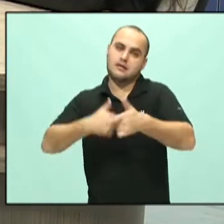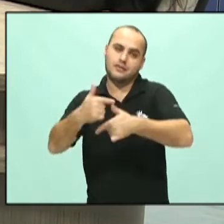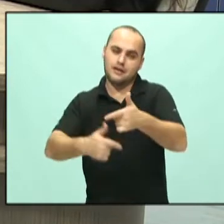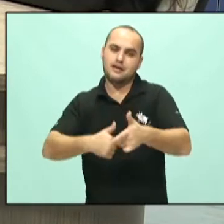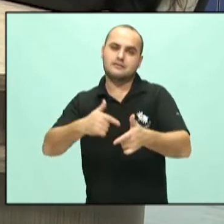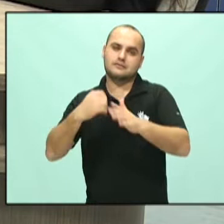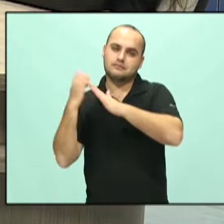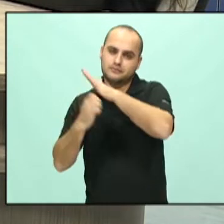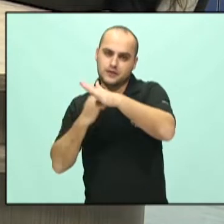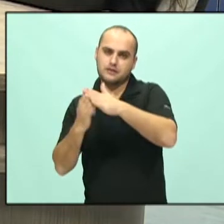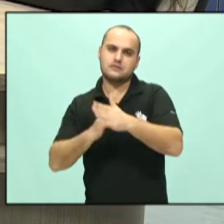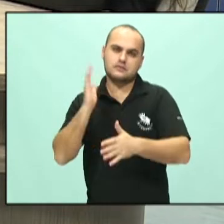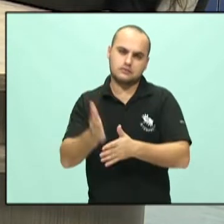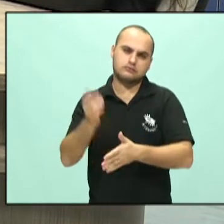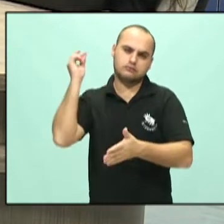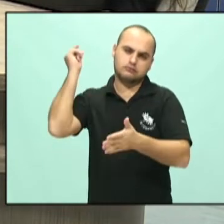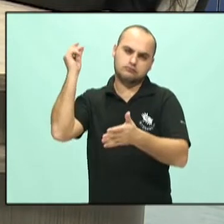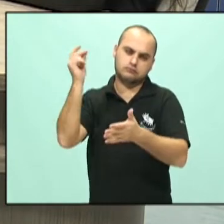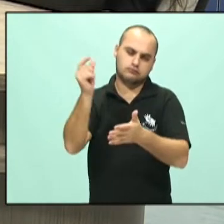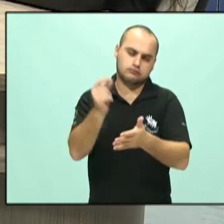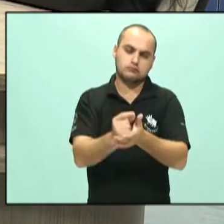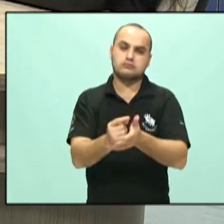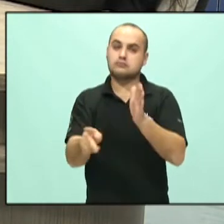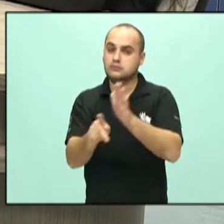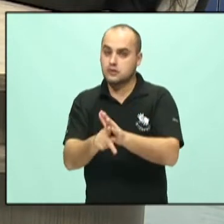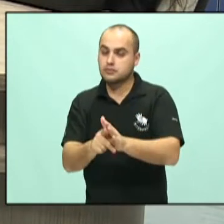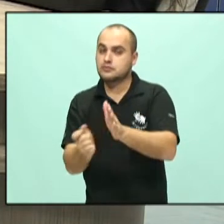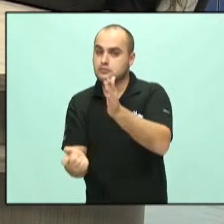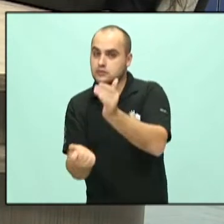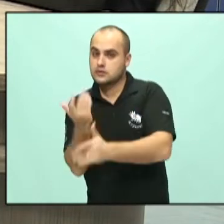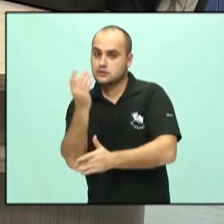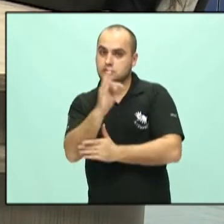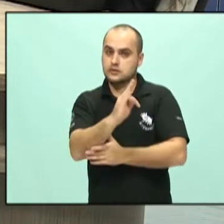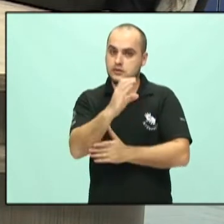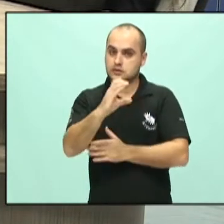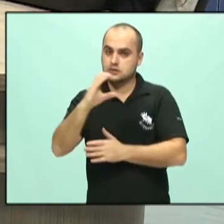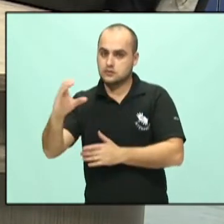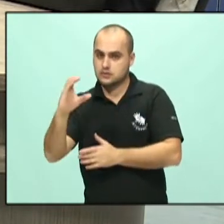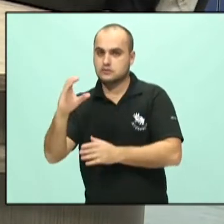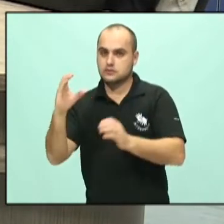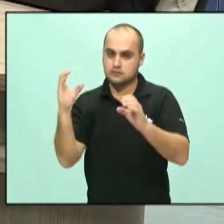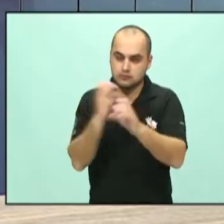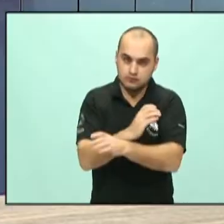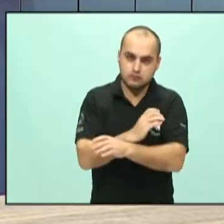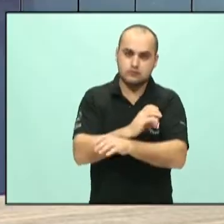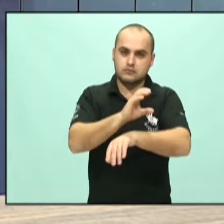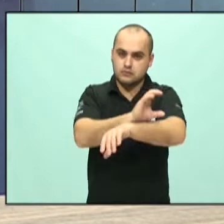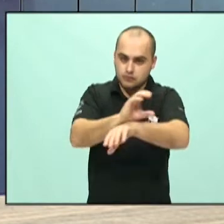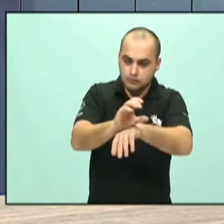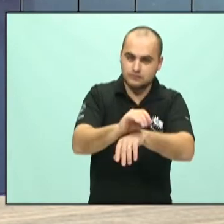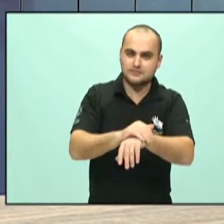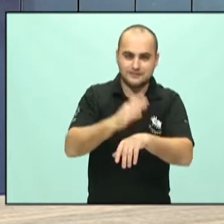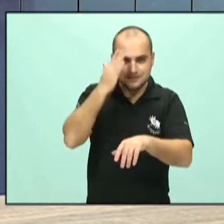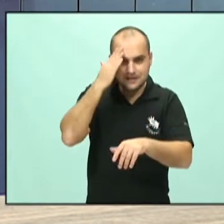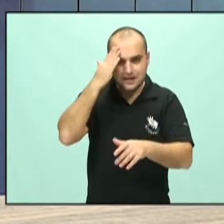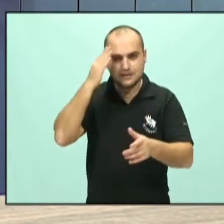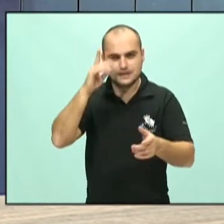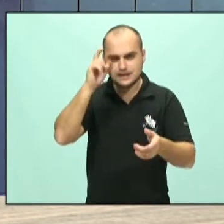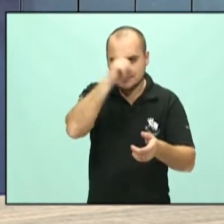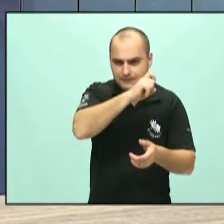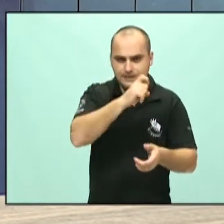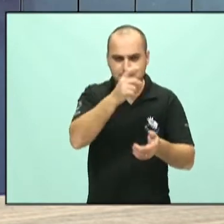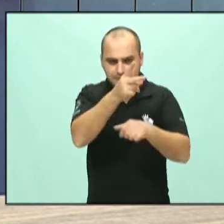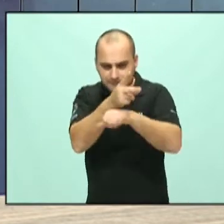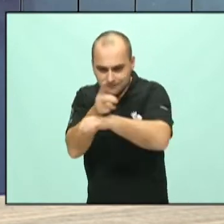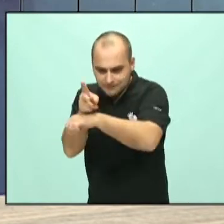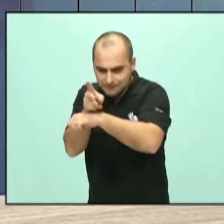mercado há algum tempo, inclusive com a produção do TCC, que foi a conclusão do curso, né? A complexidade de tu fazer um